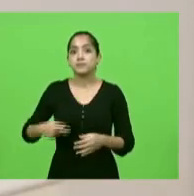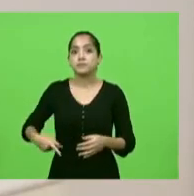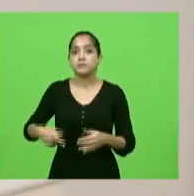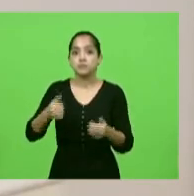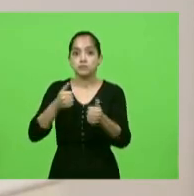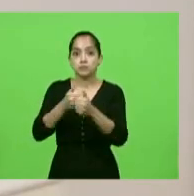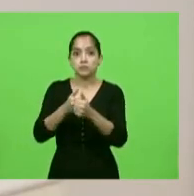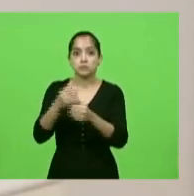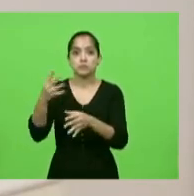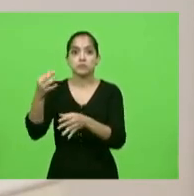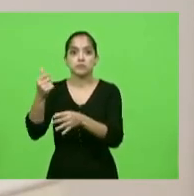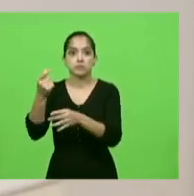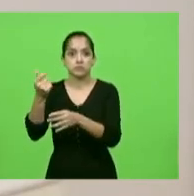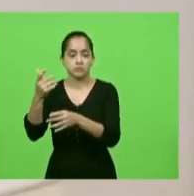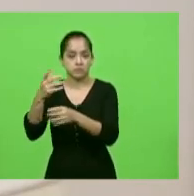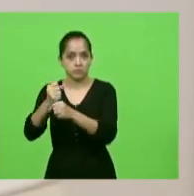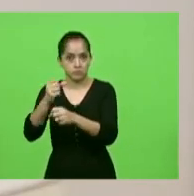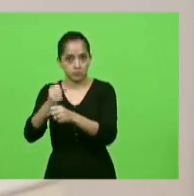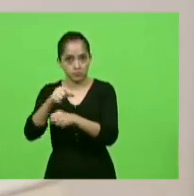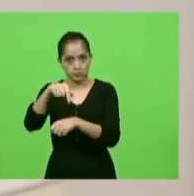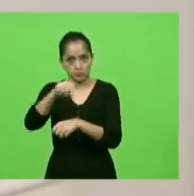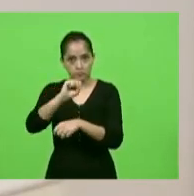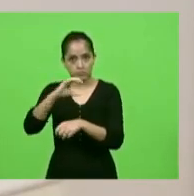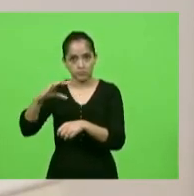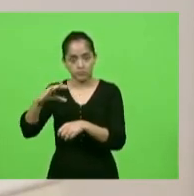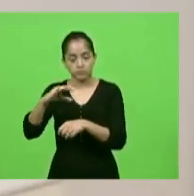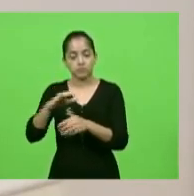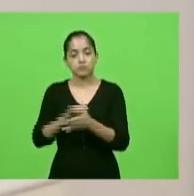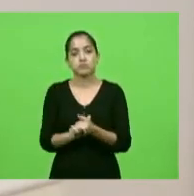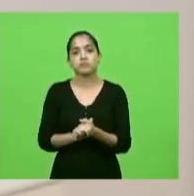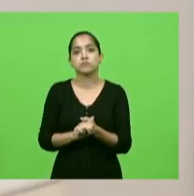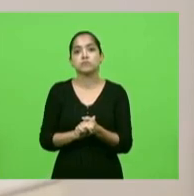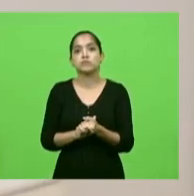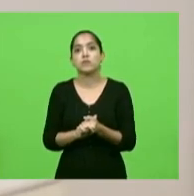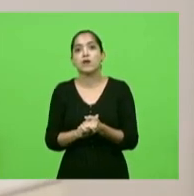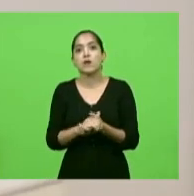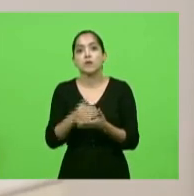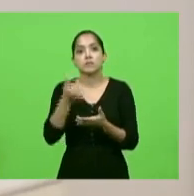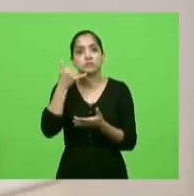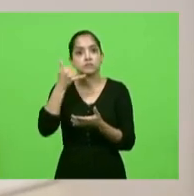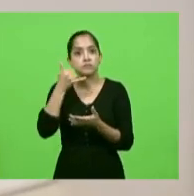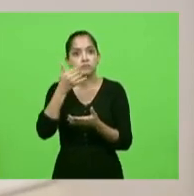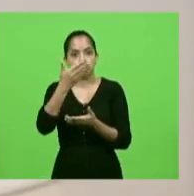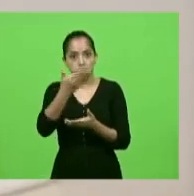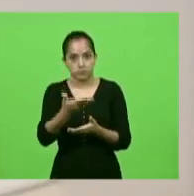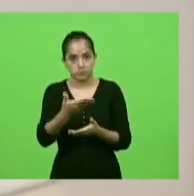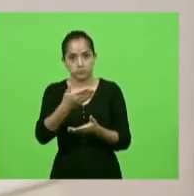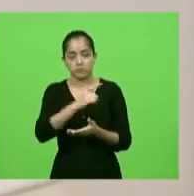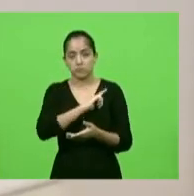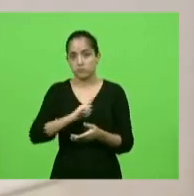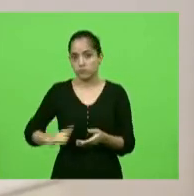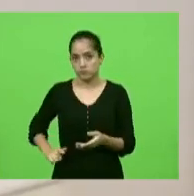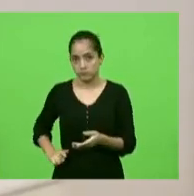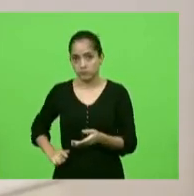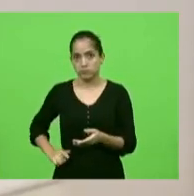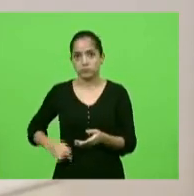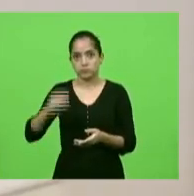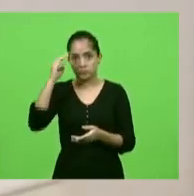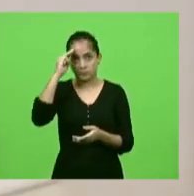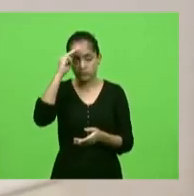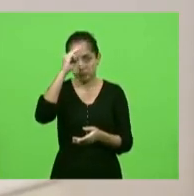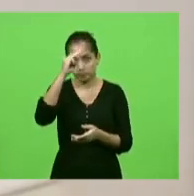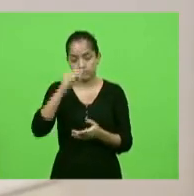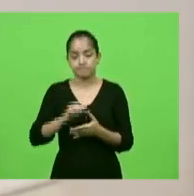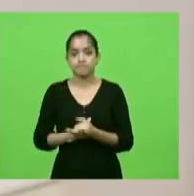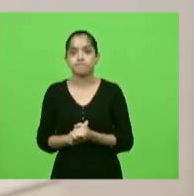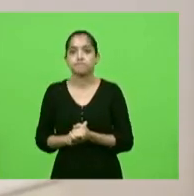do Estado de Santa Catarina, em consulta informal realizada pelo excelentíssimo governador do Estado de Santa Catarina, Carlos Moisés da